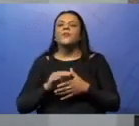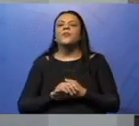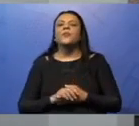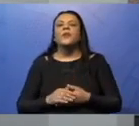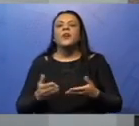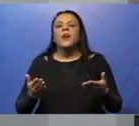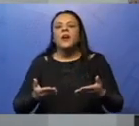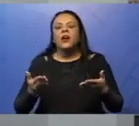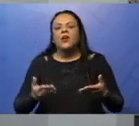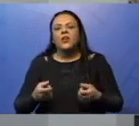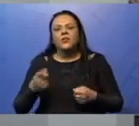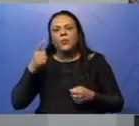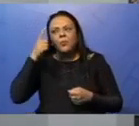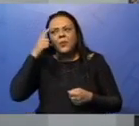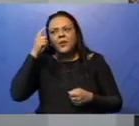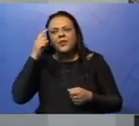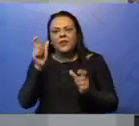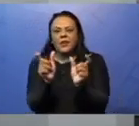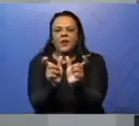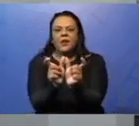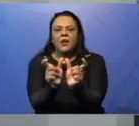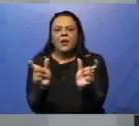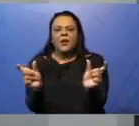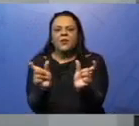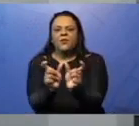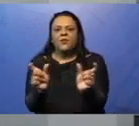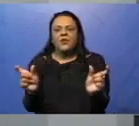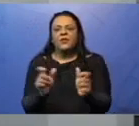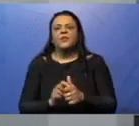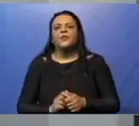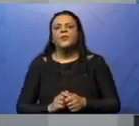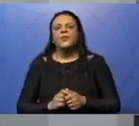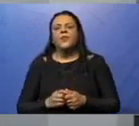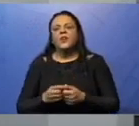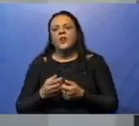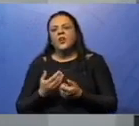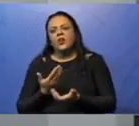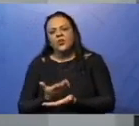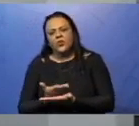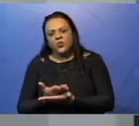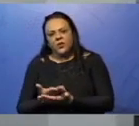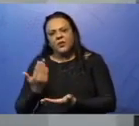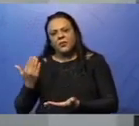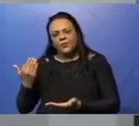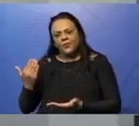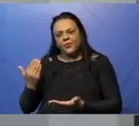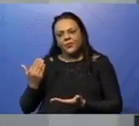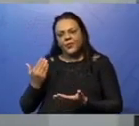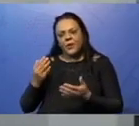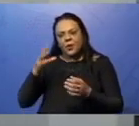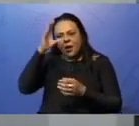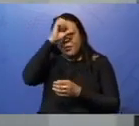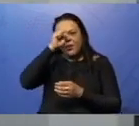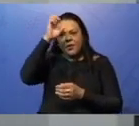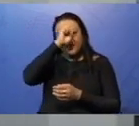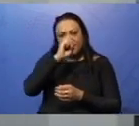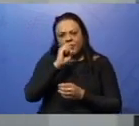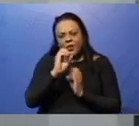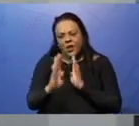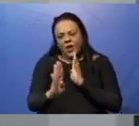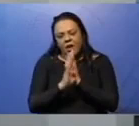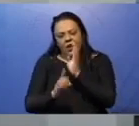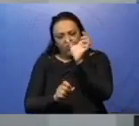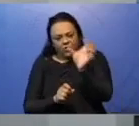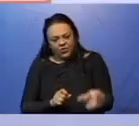então nessas orações. Olha, quando nós estudamos, nós vimos que para achar o sujeito, eu pego o verbo e falo,